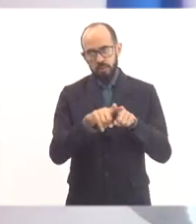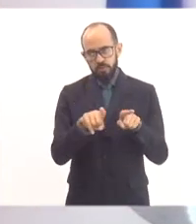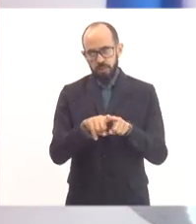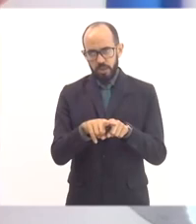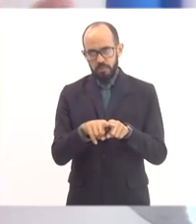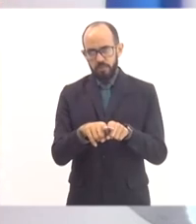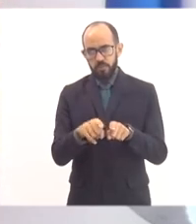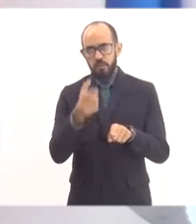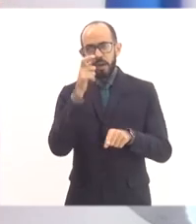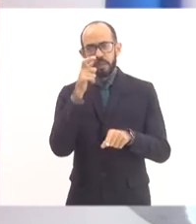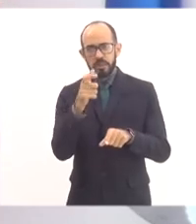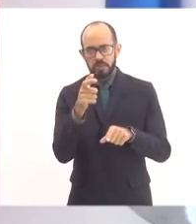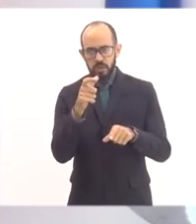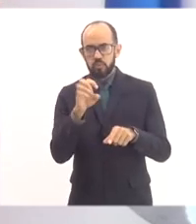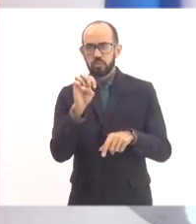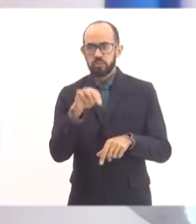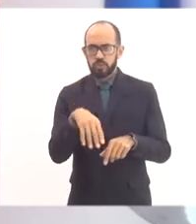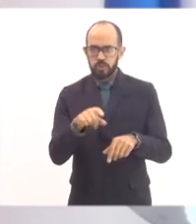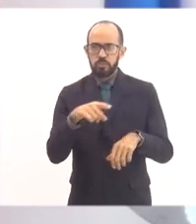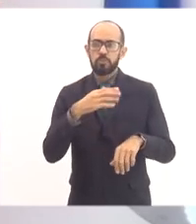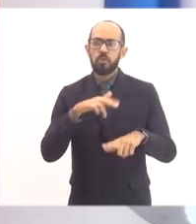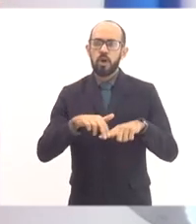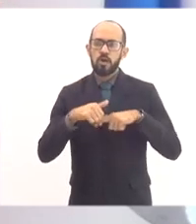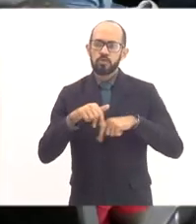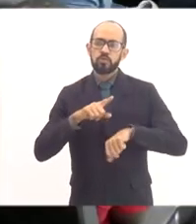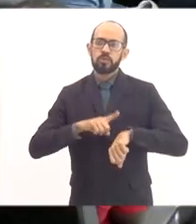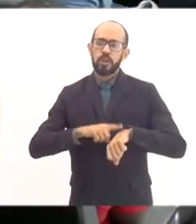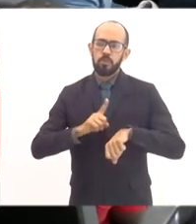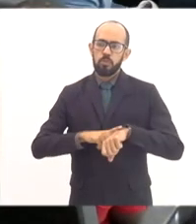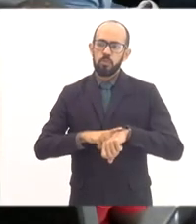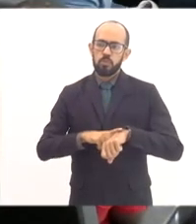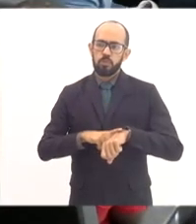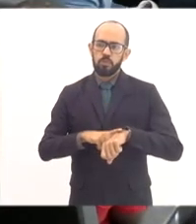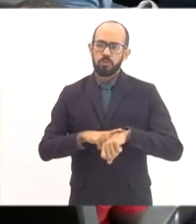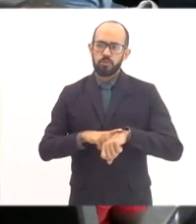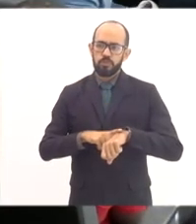dar uma atenção por causa do tempo.